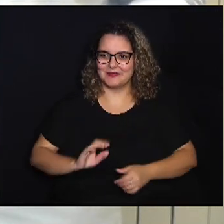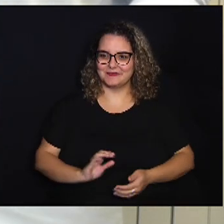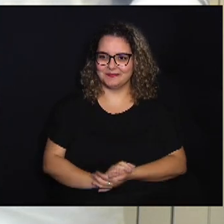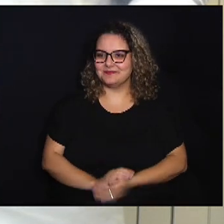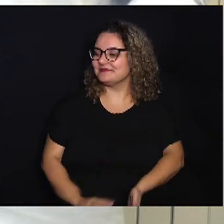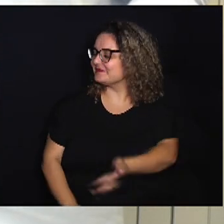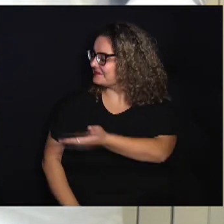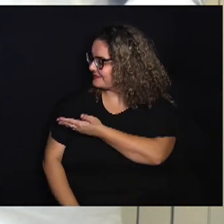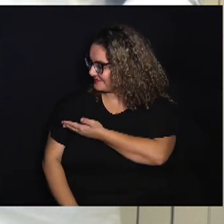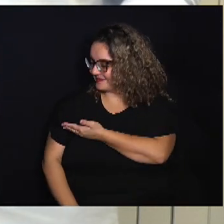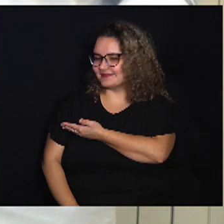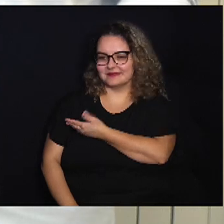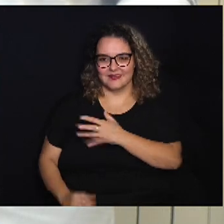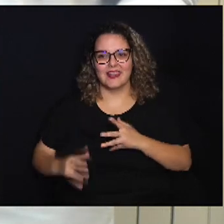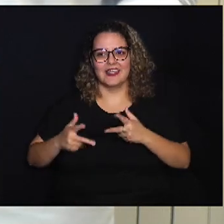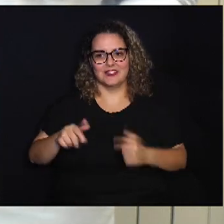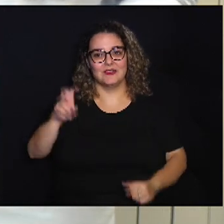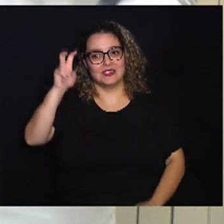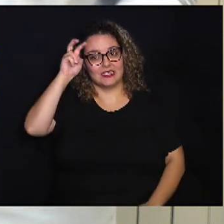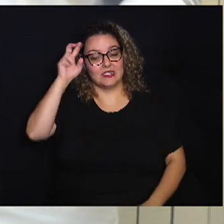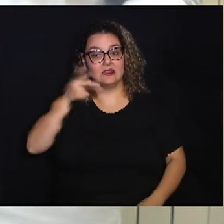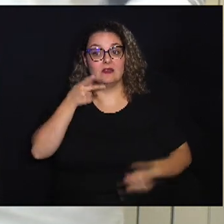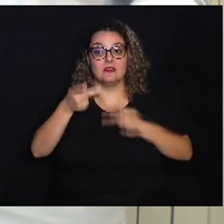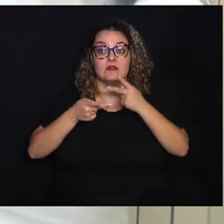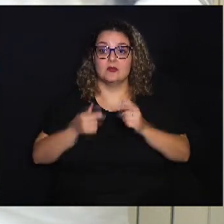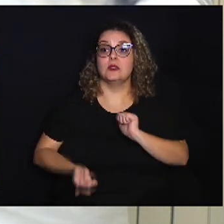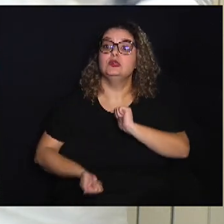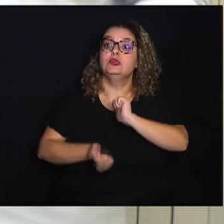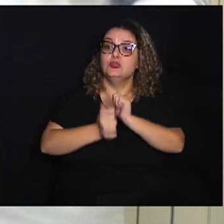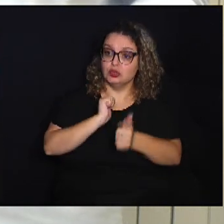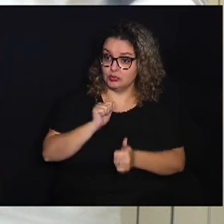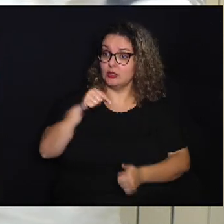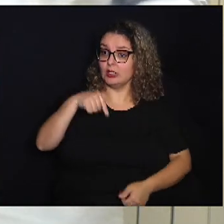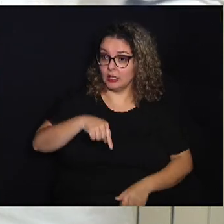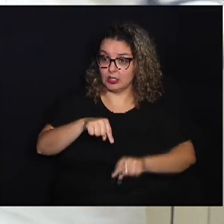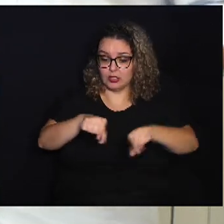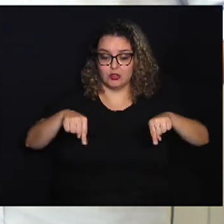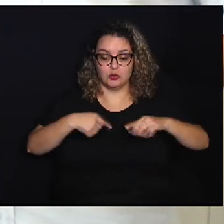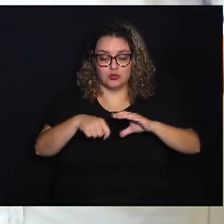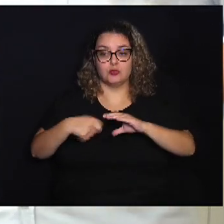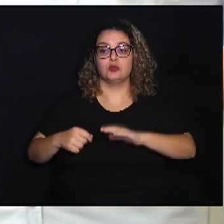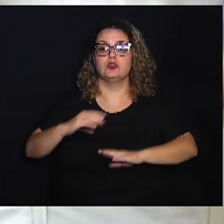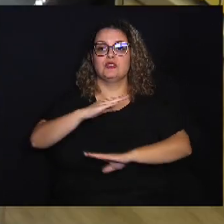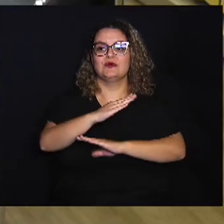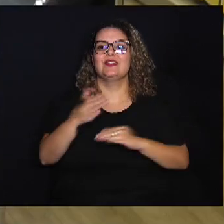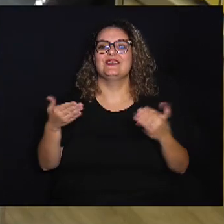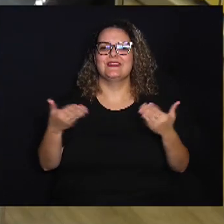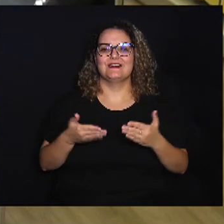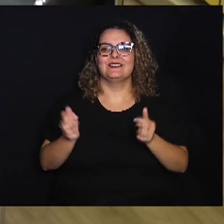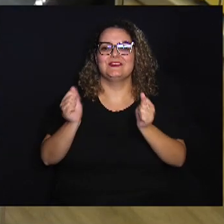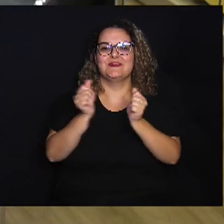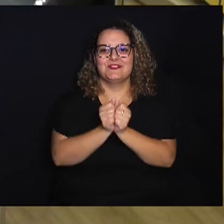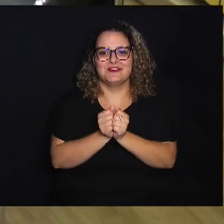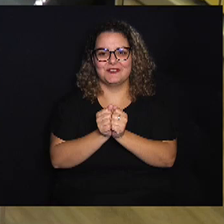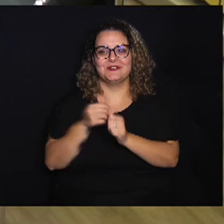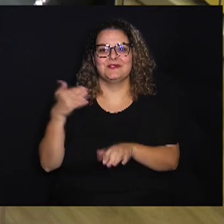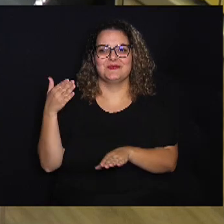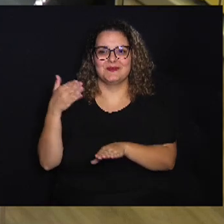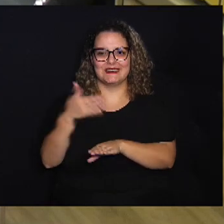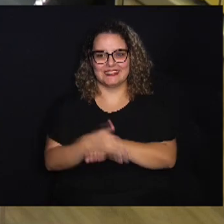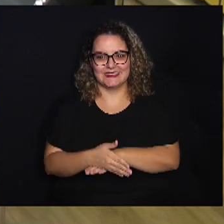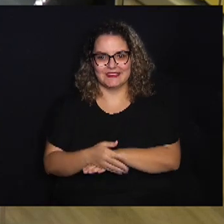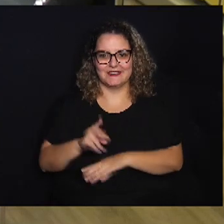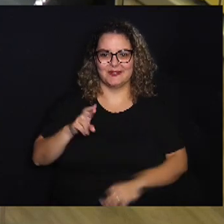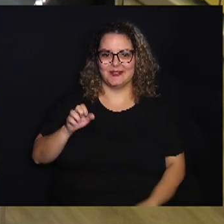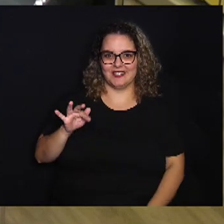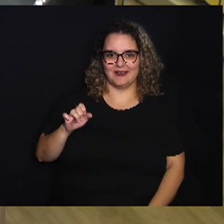19 97829 3776. E toda quinta-feira vamos falar sobre esportes aqui no Estúdio Câmara. E hoje eu estou aqui com a participação do Rafael